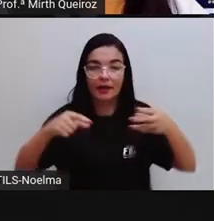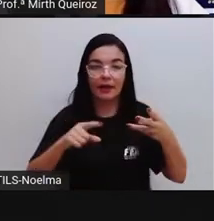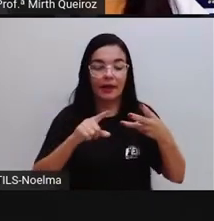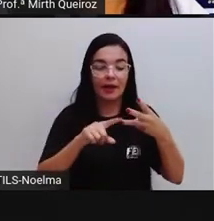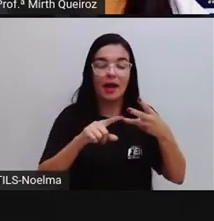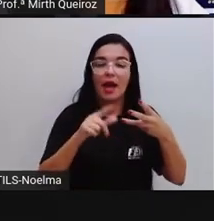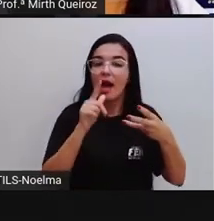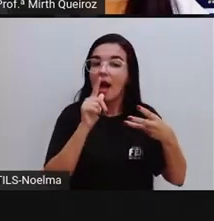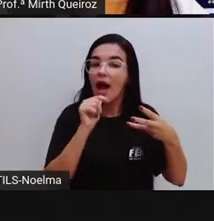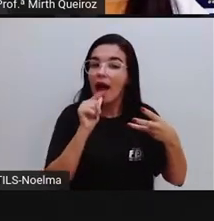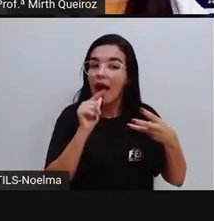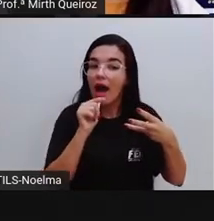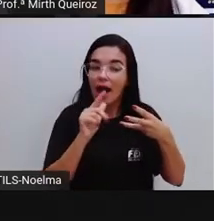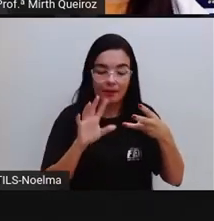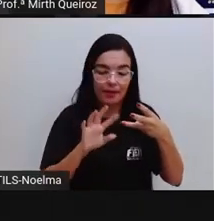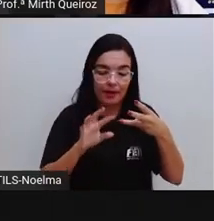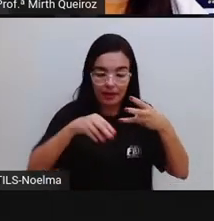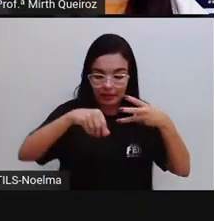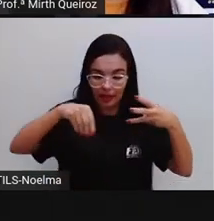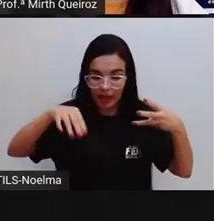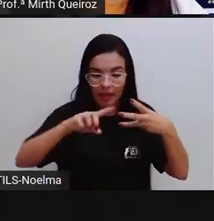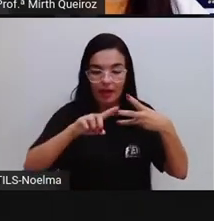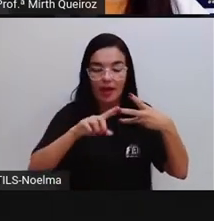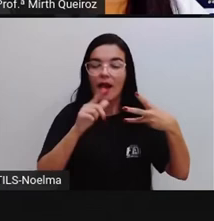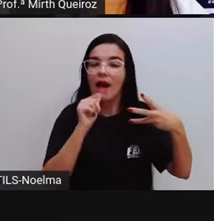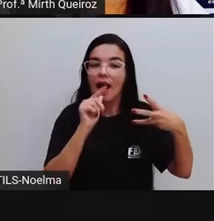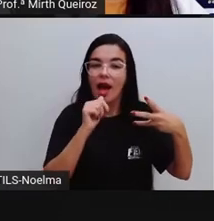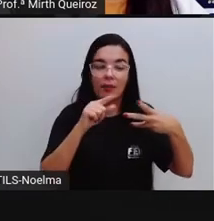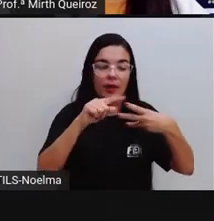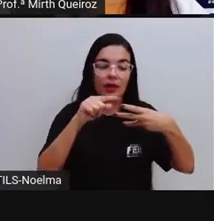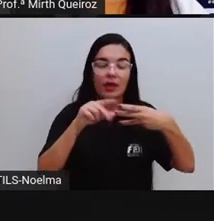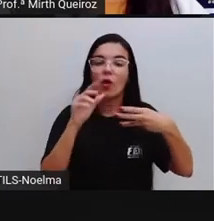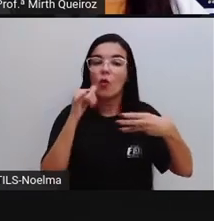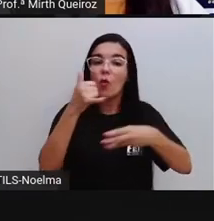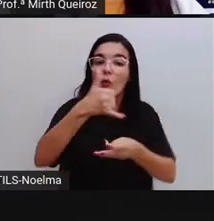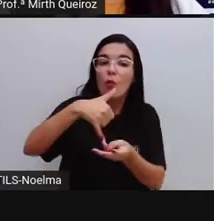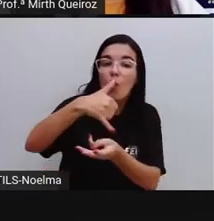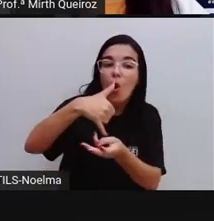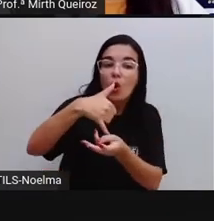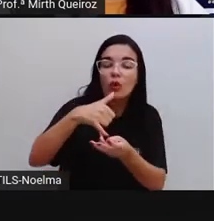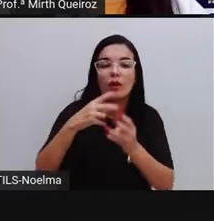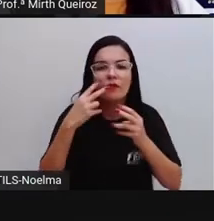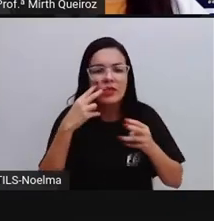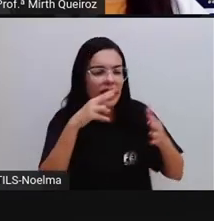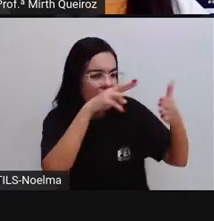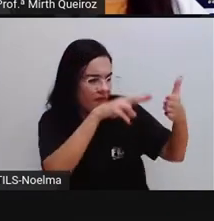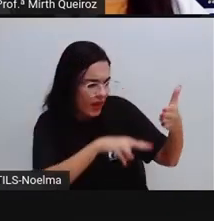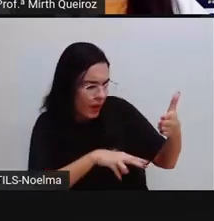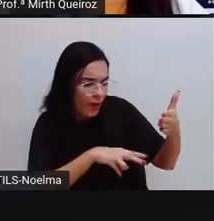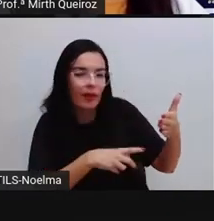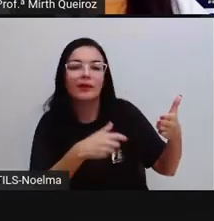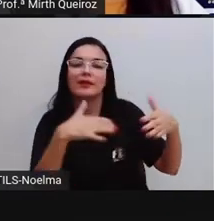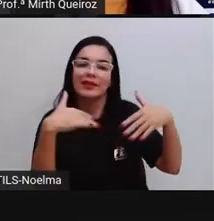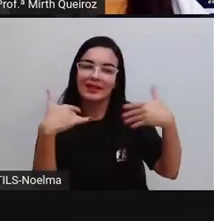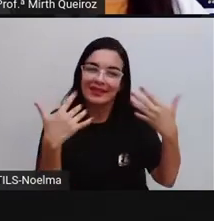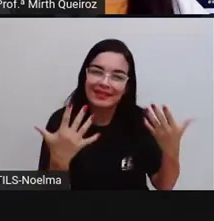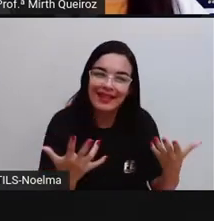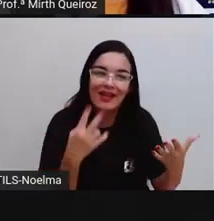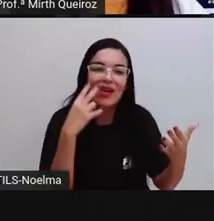E dá para a gente ver claramente quem é a areia, quem é a água e quem é o óleo. Então, nós temos aqui